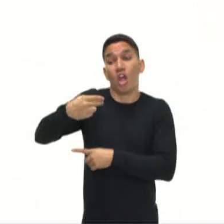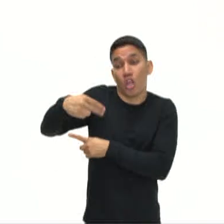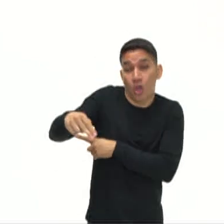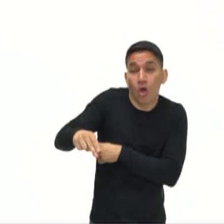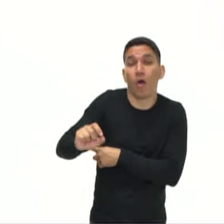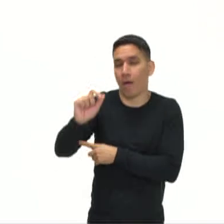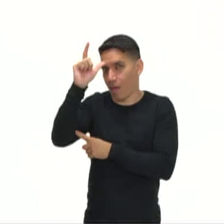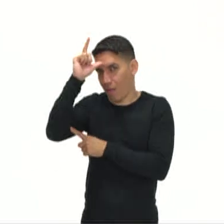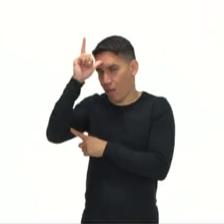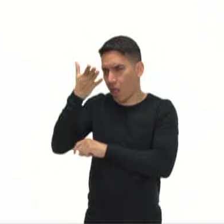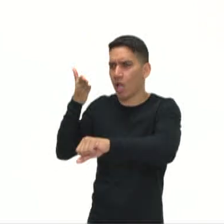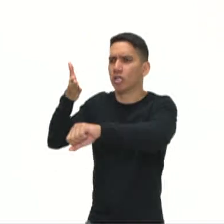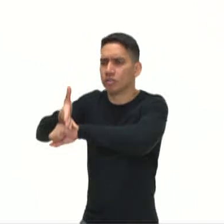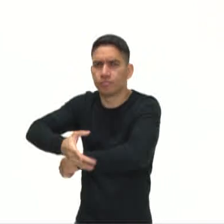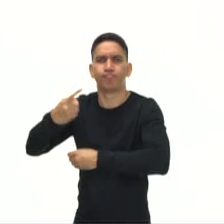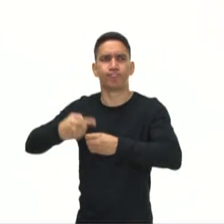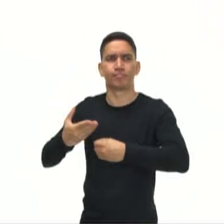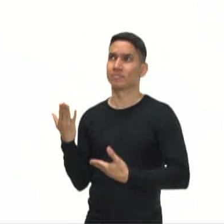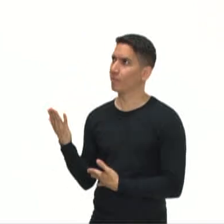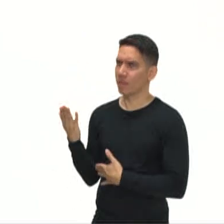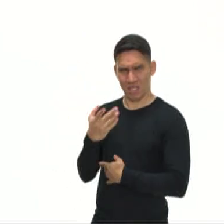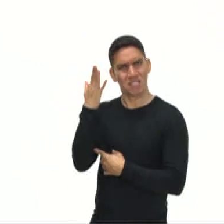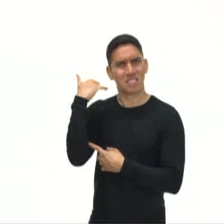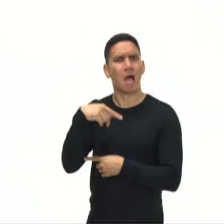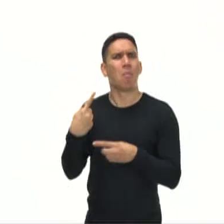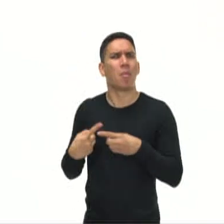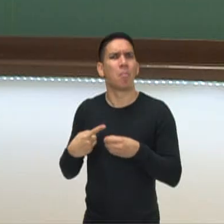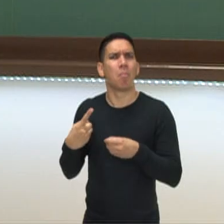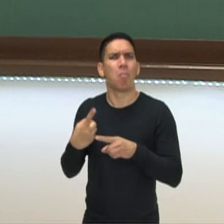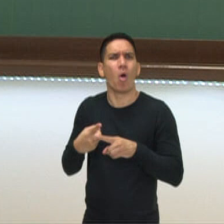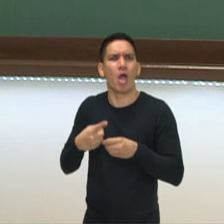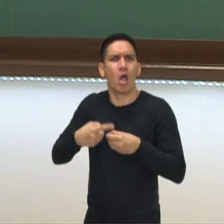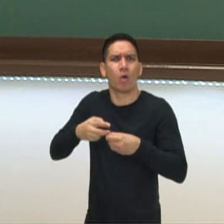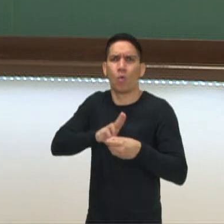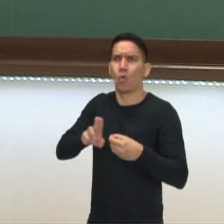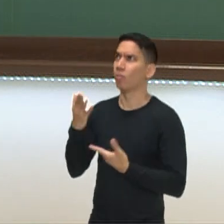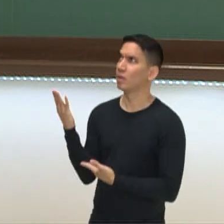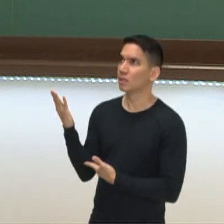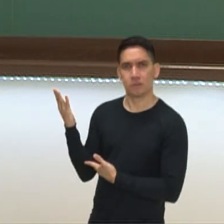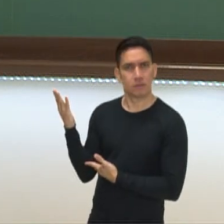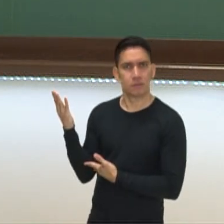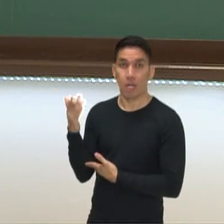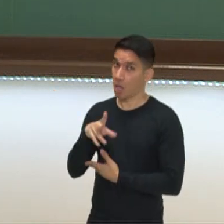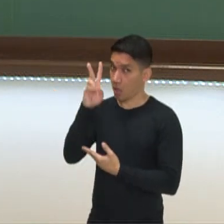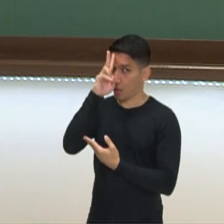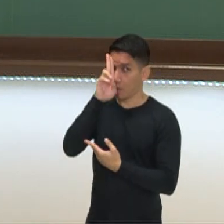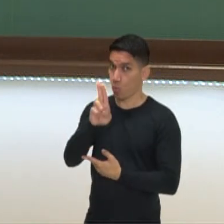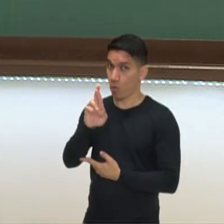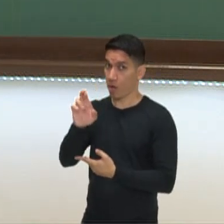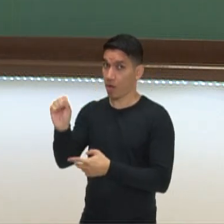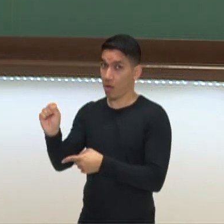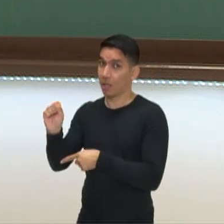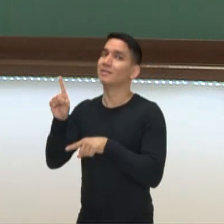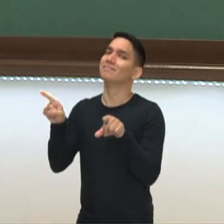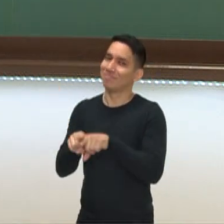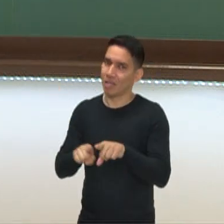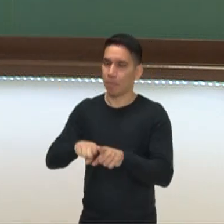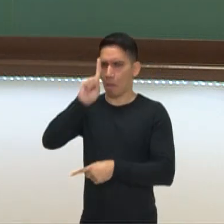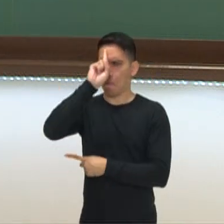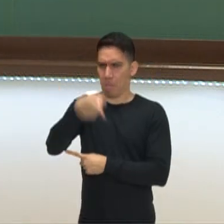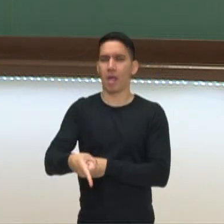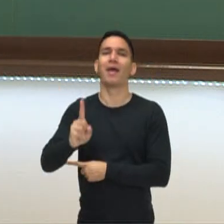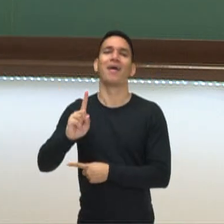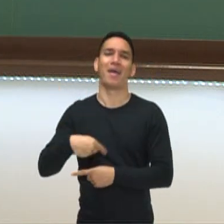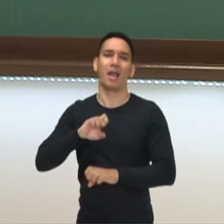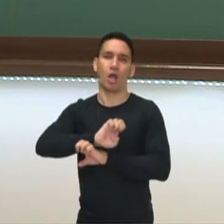em Stalingrado. Você sabe por que essa cidade tinha esse nome? Vamos lembrar, a União Soviética também era uma ditadura